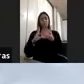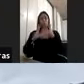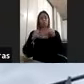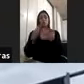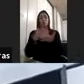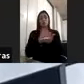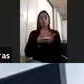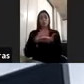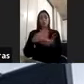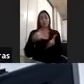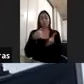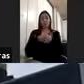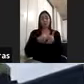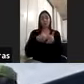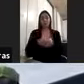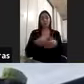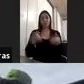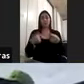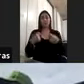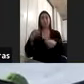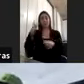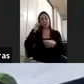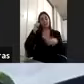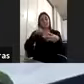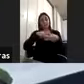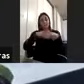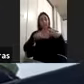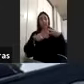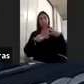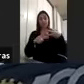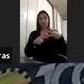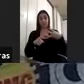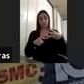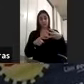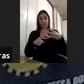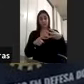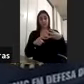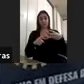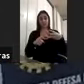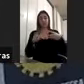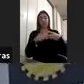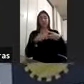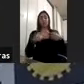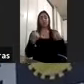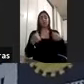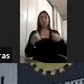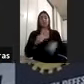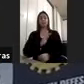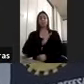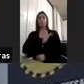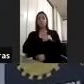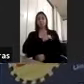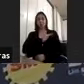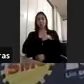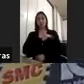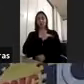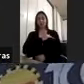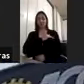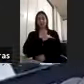que pensar em ter três coisas. Nós temos que ter coração para podermos pensar